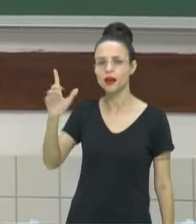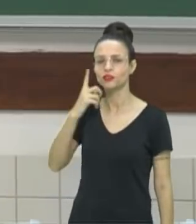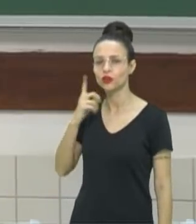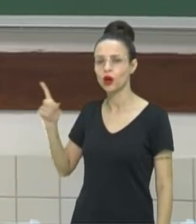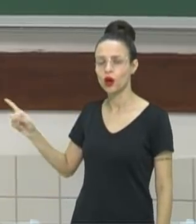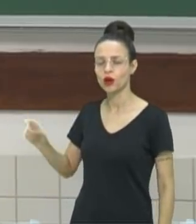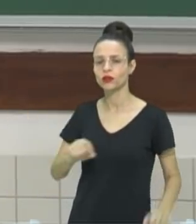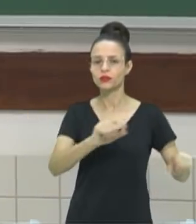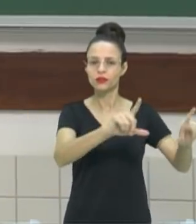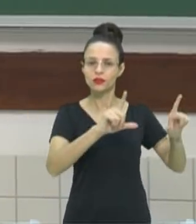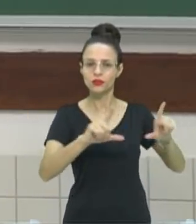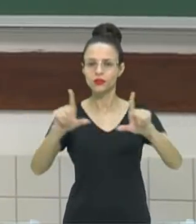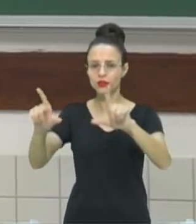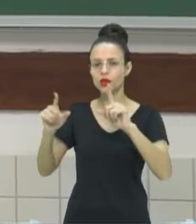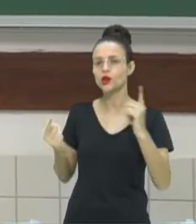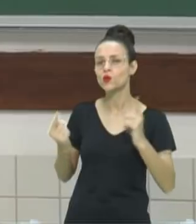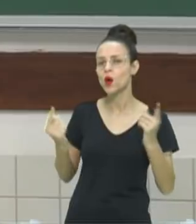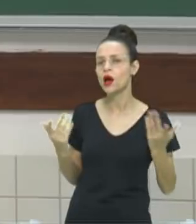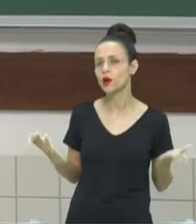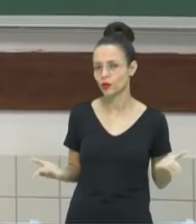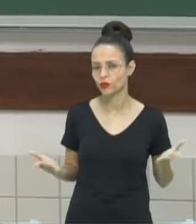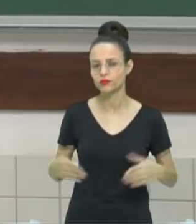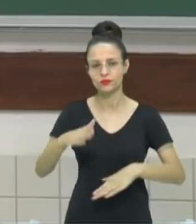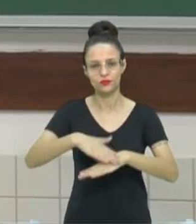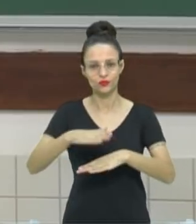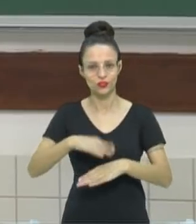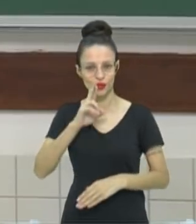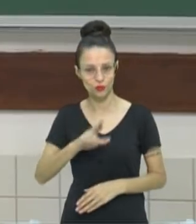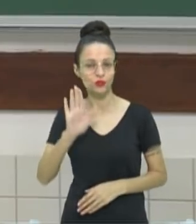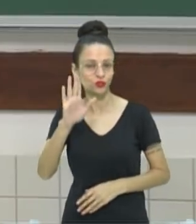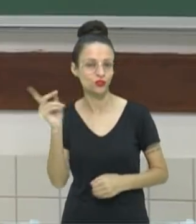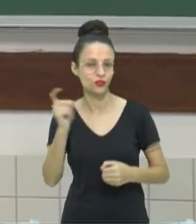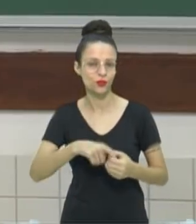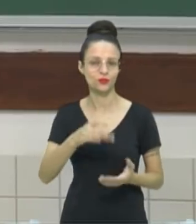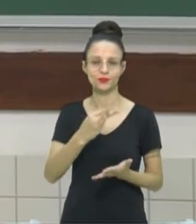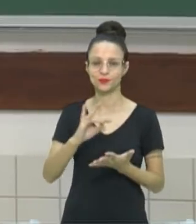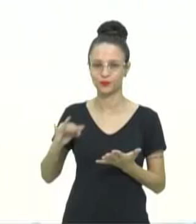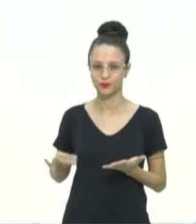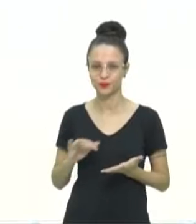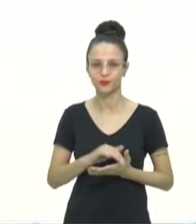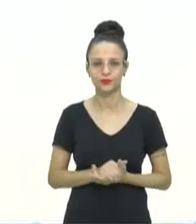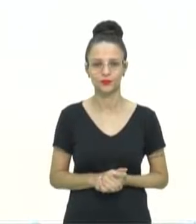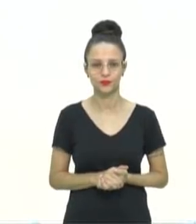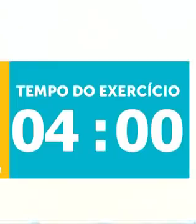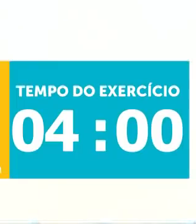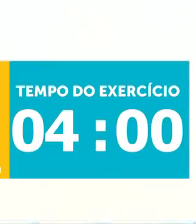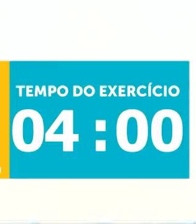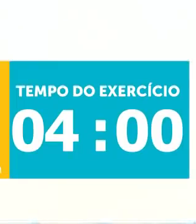ali qual é uma, qual é a outra? Então respondam e a gente já volta para corrigir.